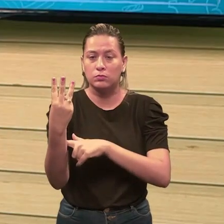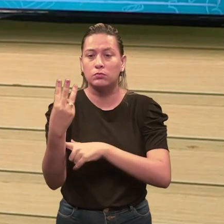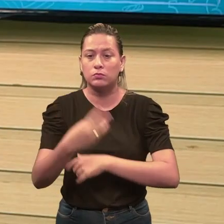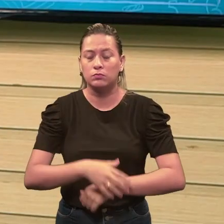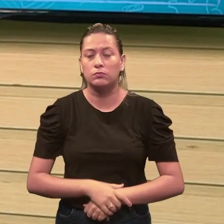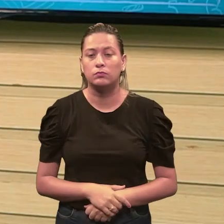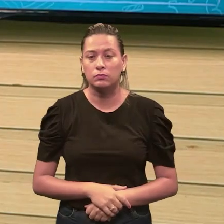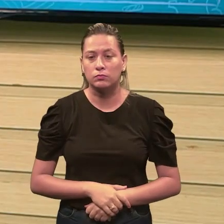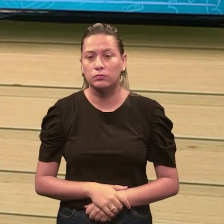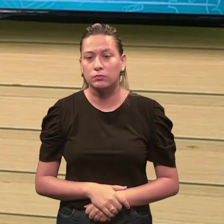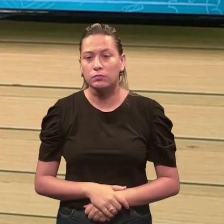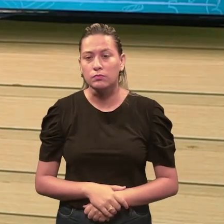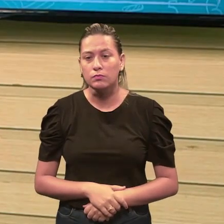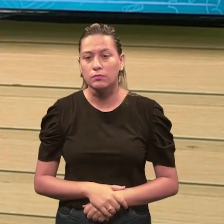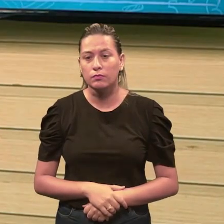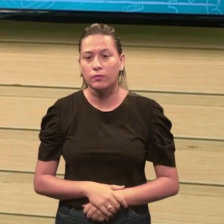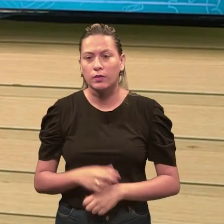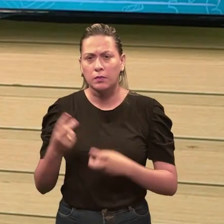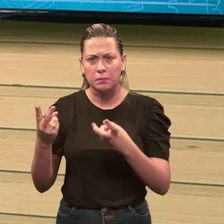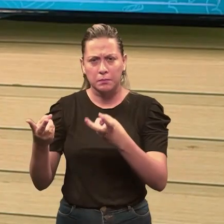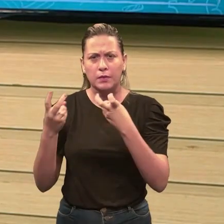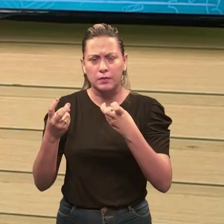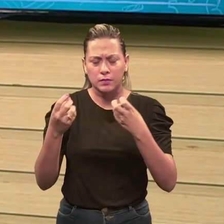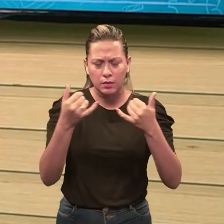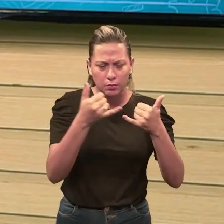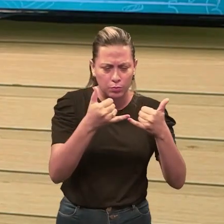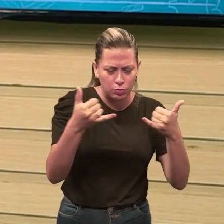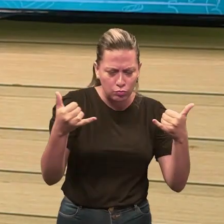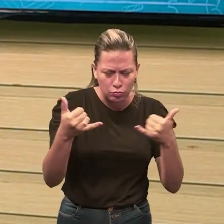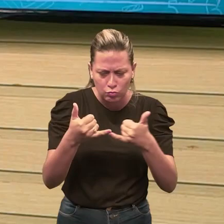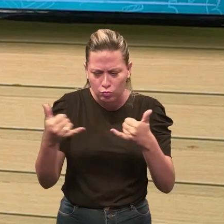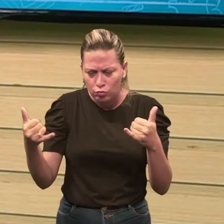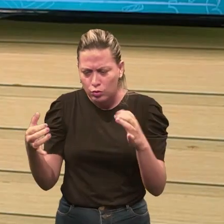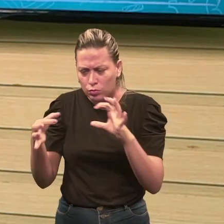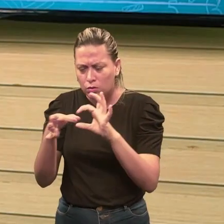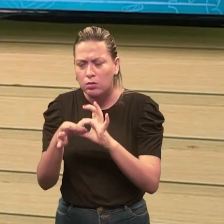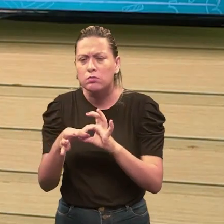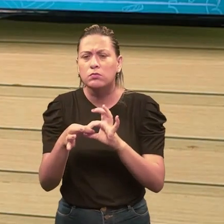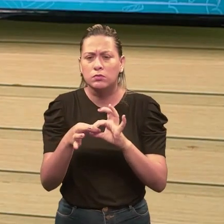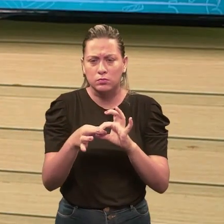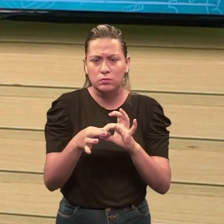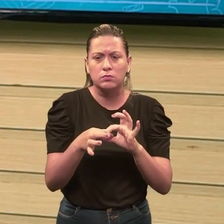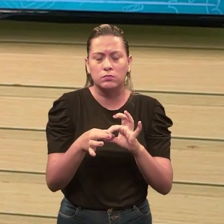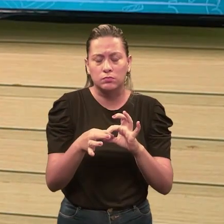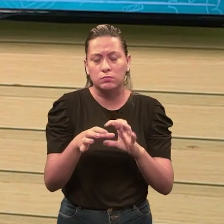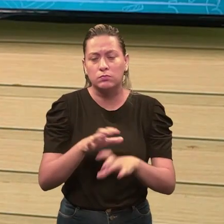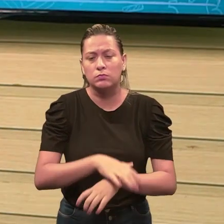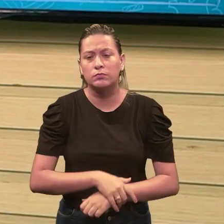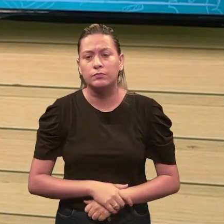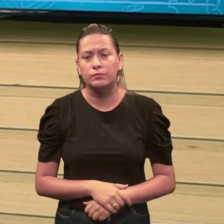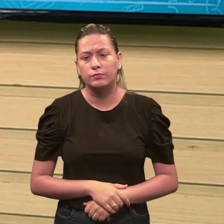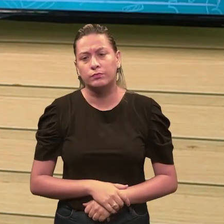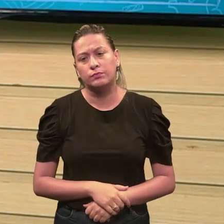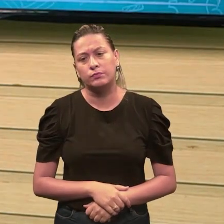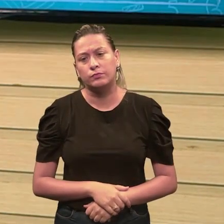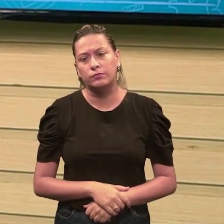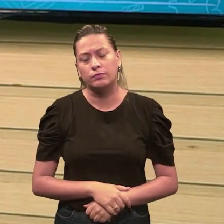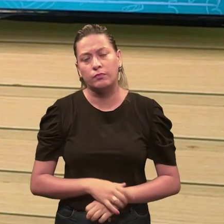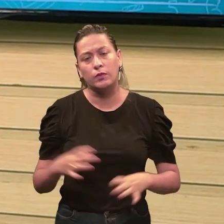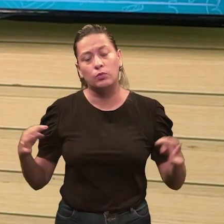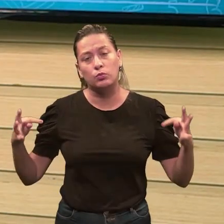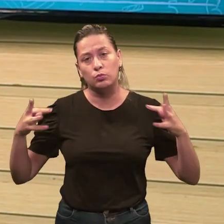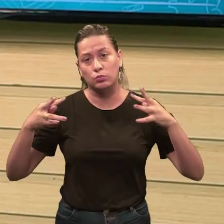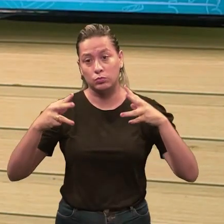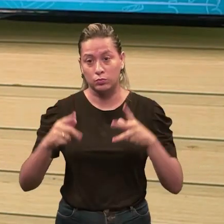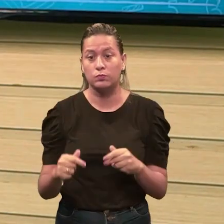o resistor 3, né? Você vê aqui as fiações para onde ele vai entrar, ó, onde ele vai ficar